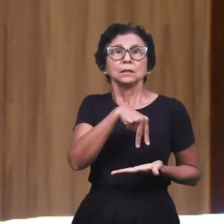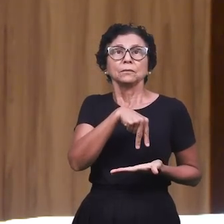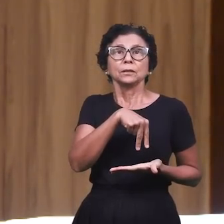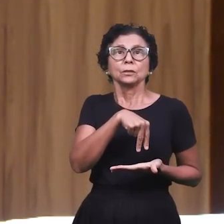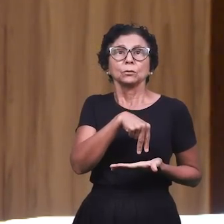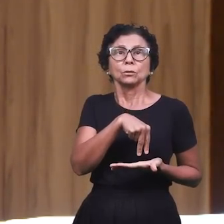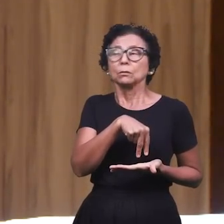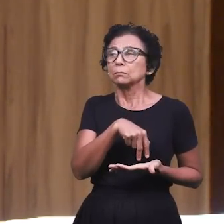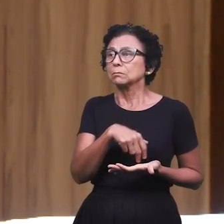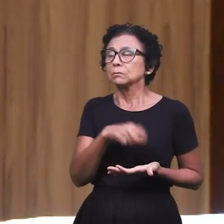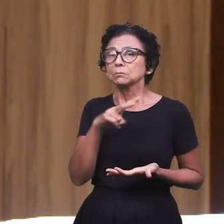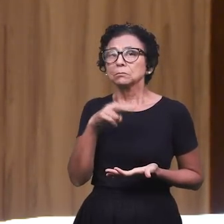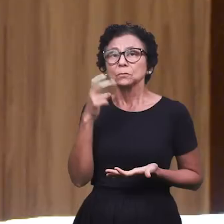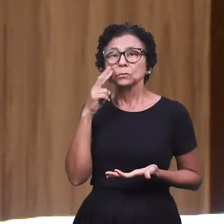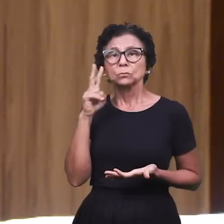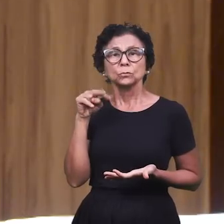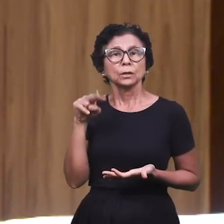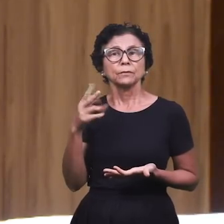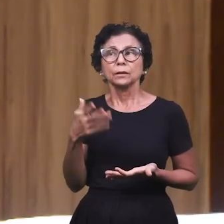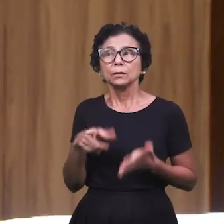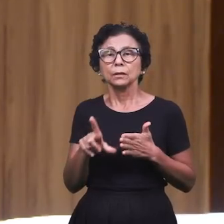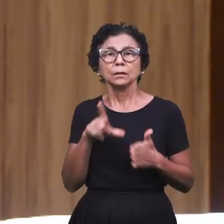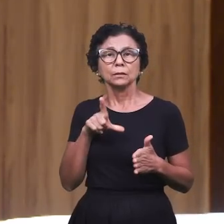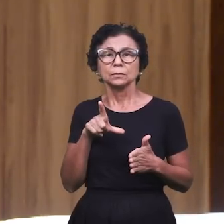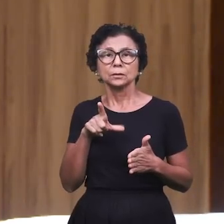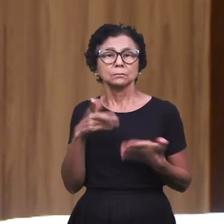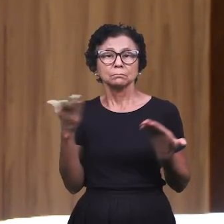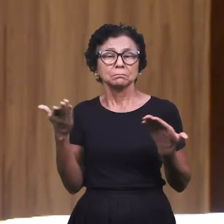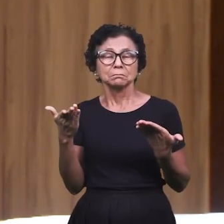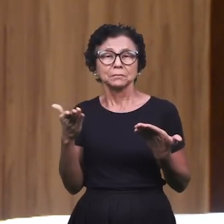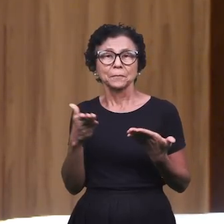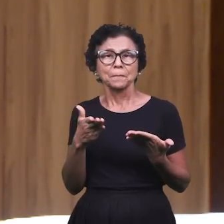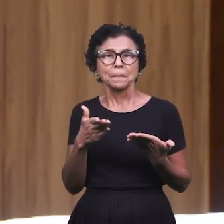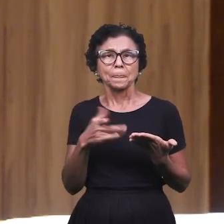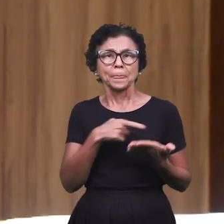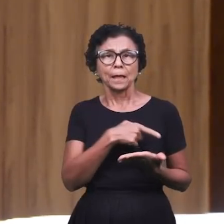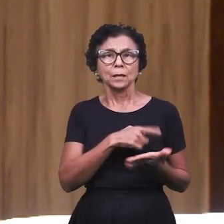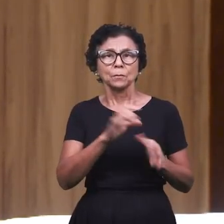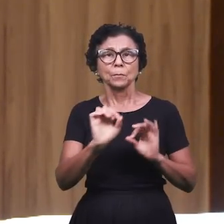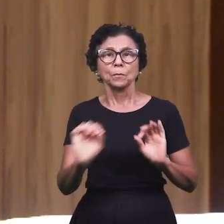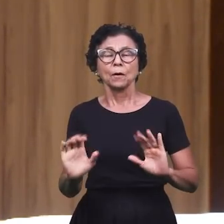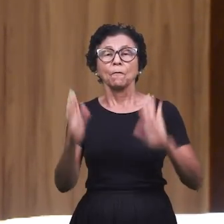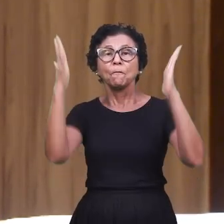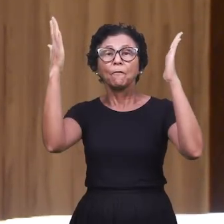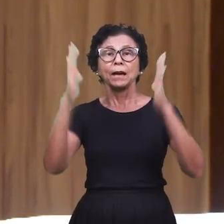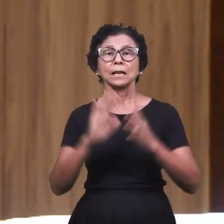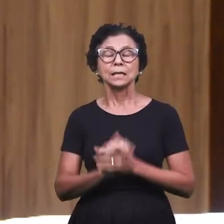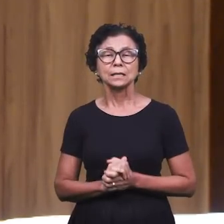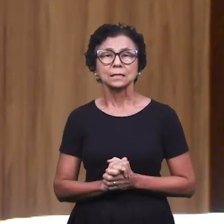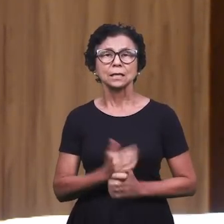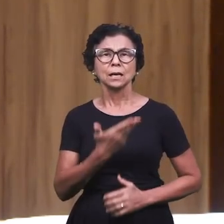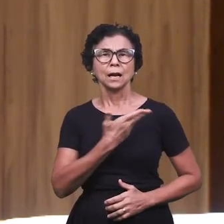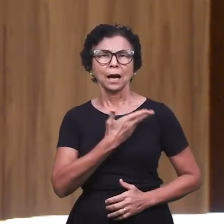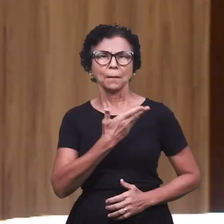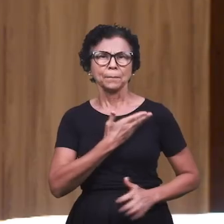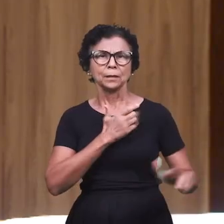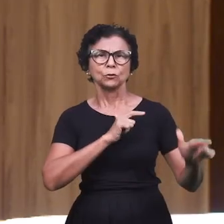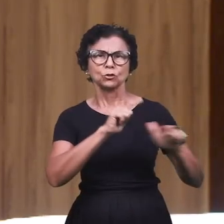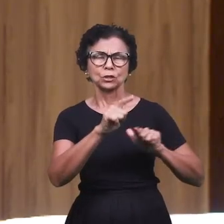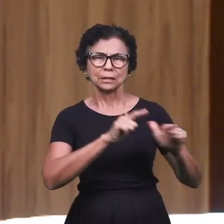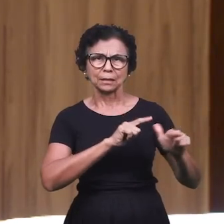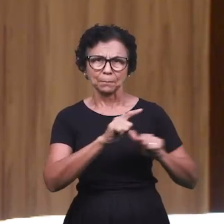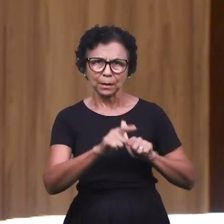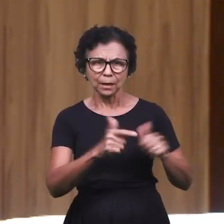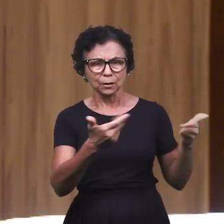outro que fez isso. O que ele fez? Ele fez um banquete, uma festa, convidou todos os seus amigos para aquela festa. Aqui em